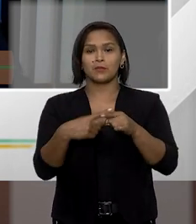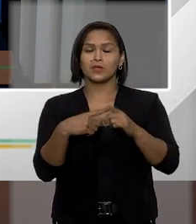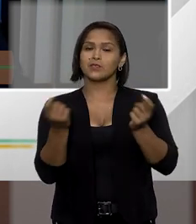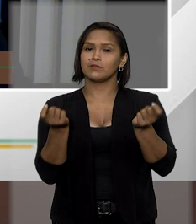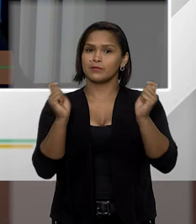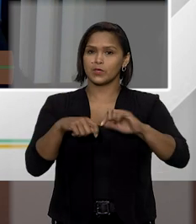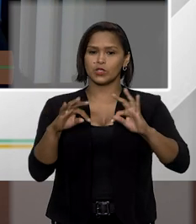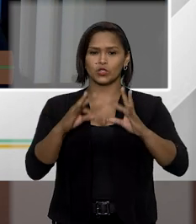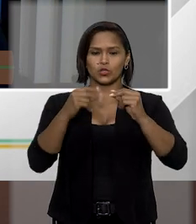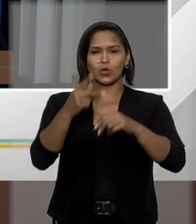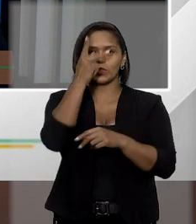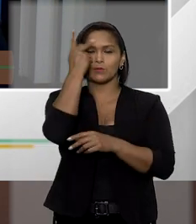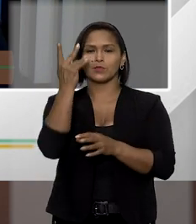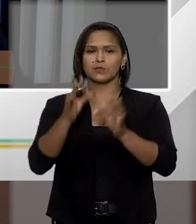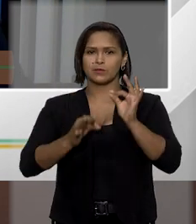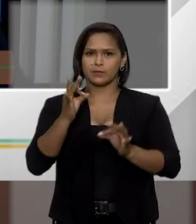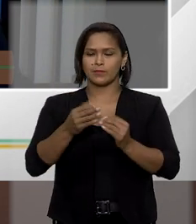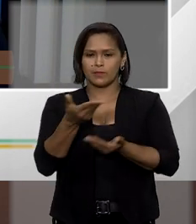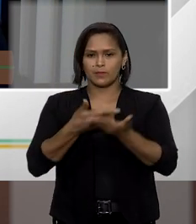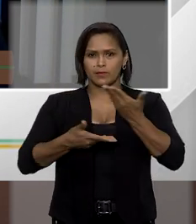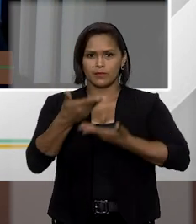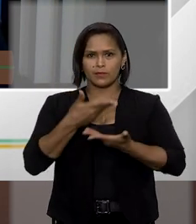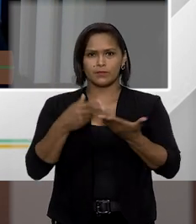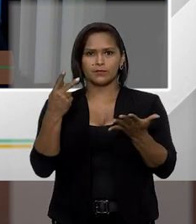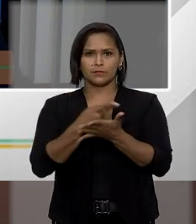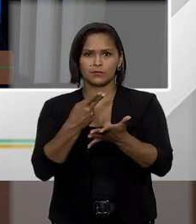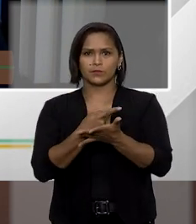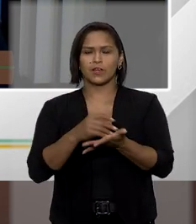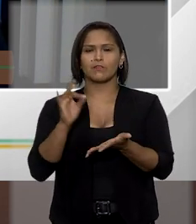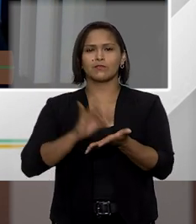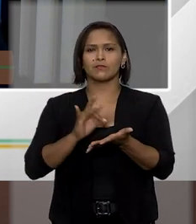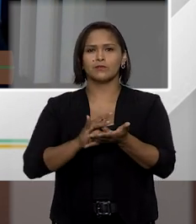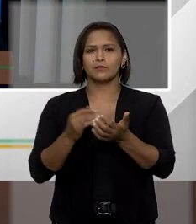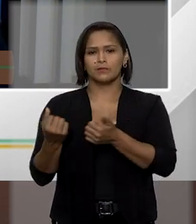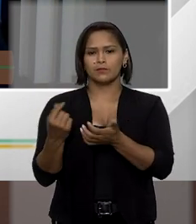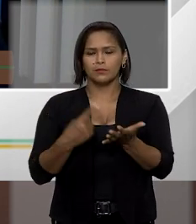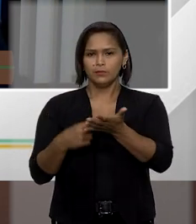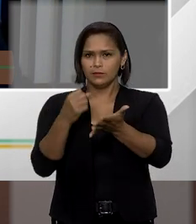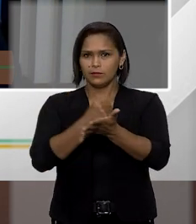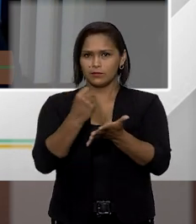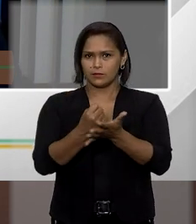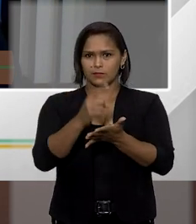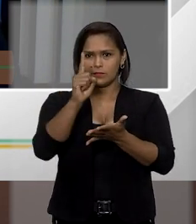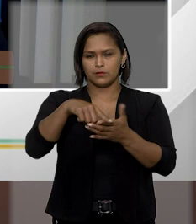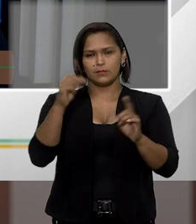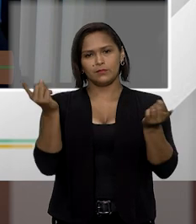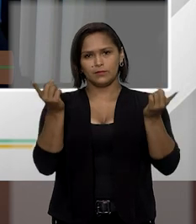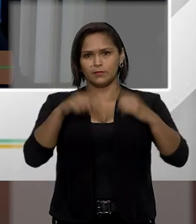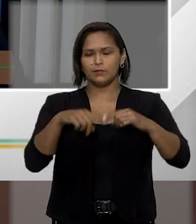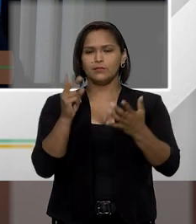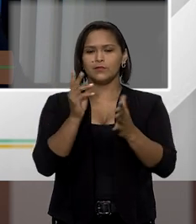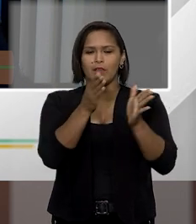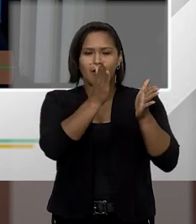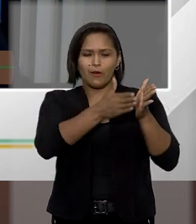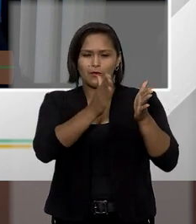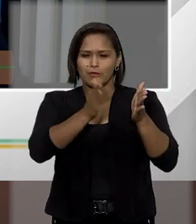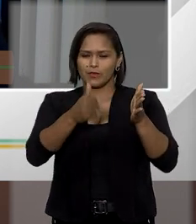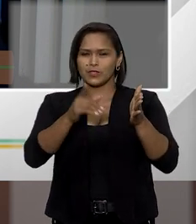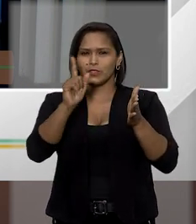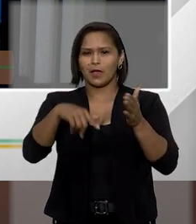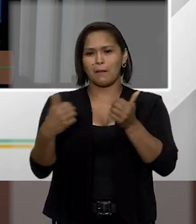fosse permitido que todas as pessoas jurídicas que se envolverem em um ato ilícito realizassem acordo de leniência, seria possível que elas